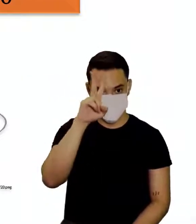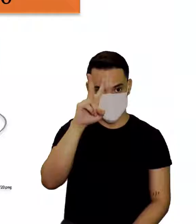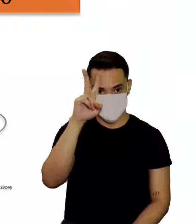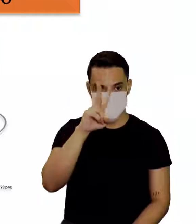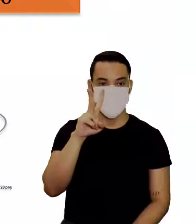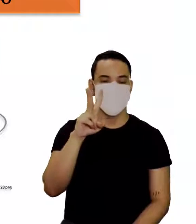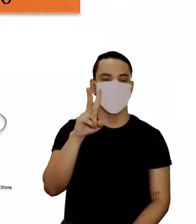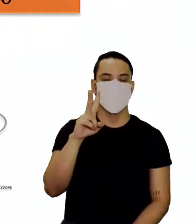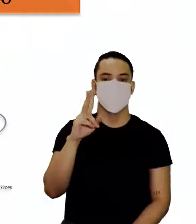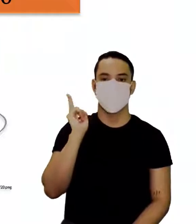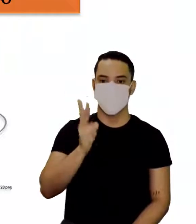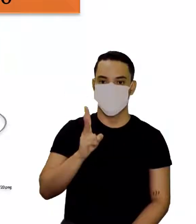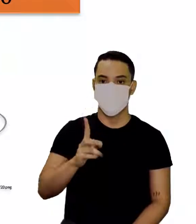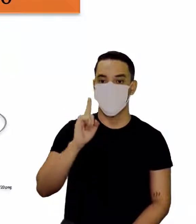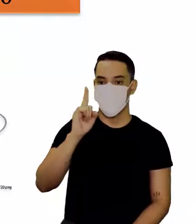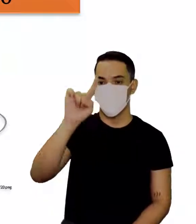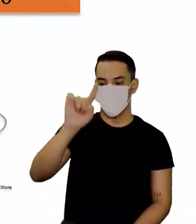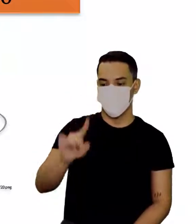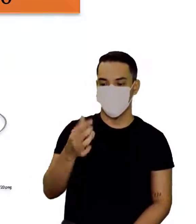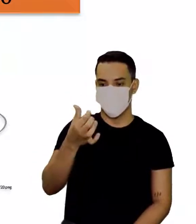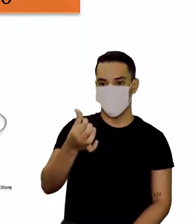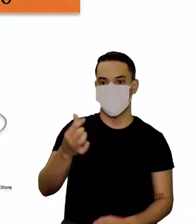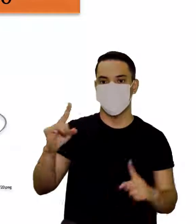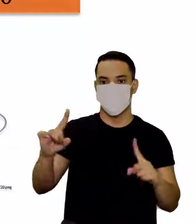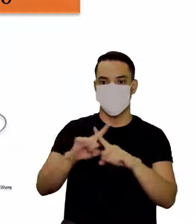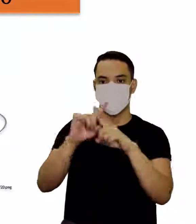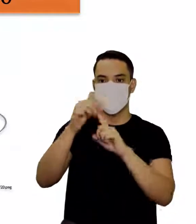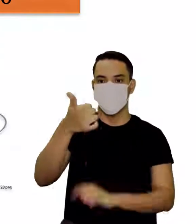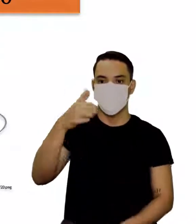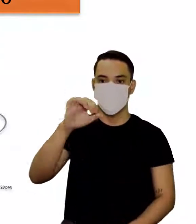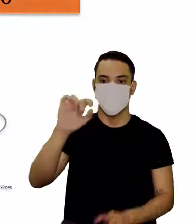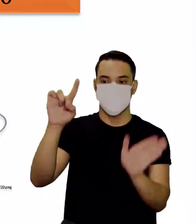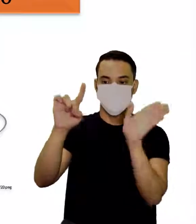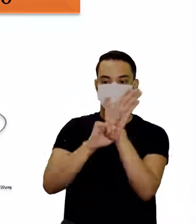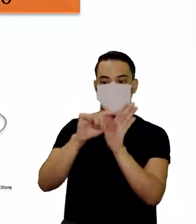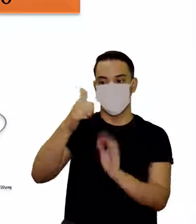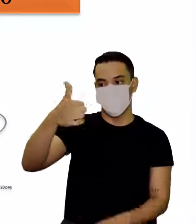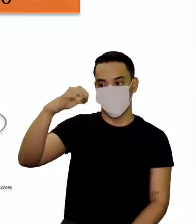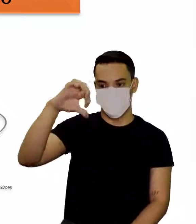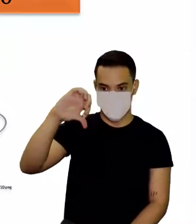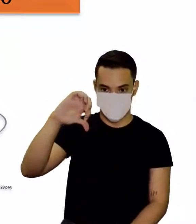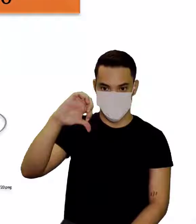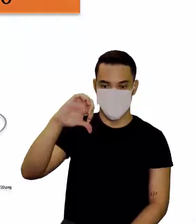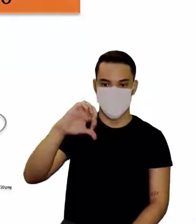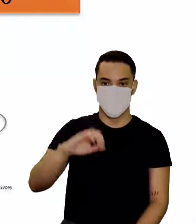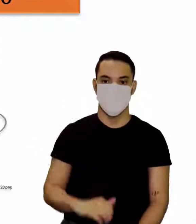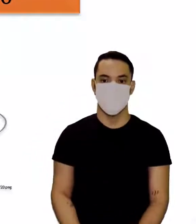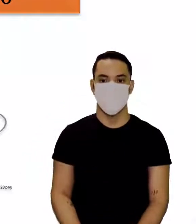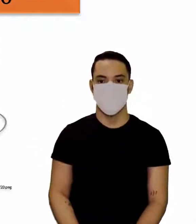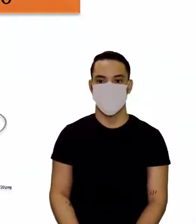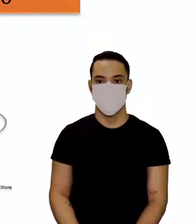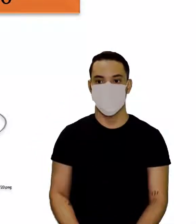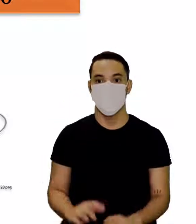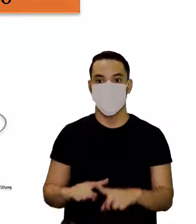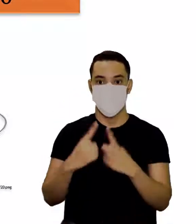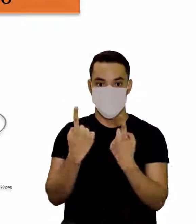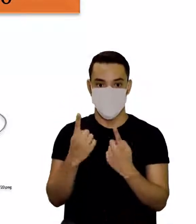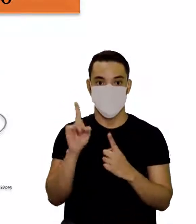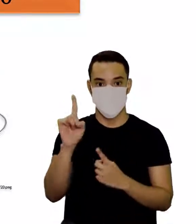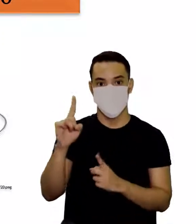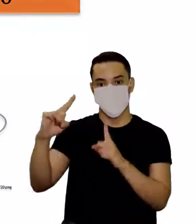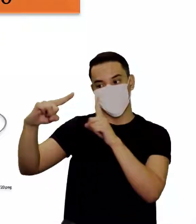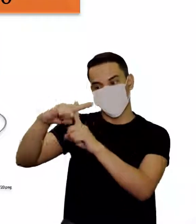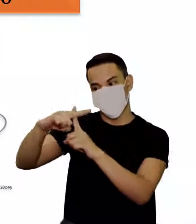do próton, 1,6 vezes menos elevado a menos 19. Só que um é positivo e o